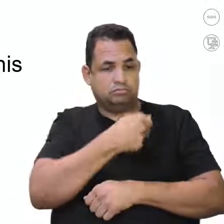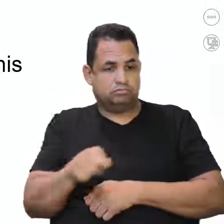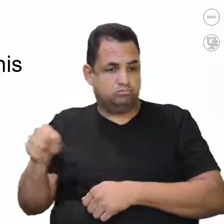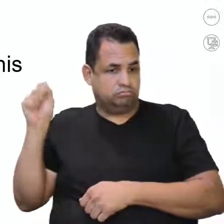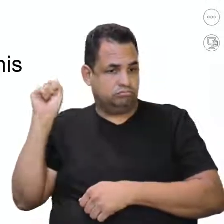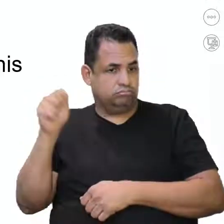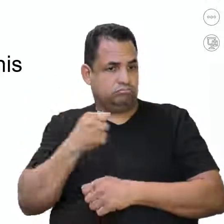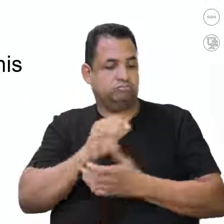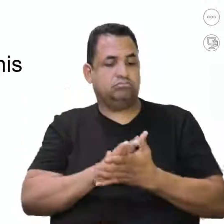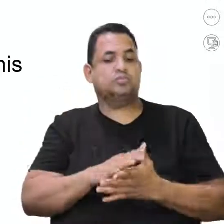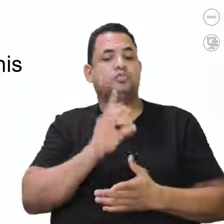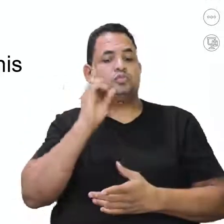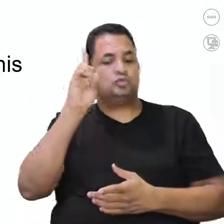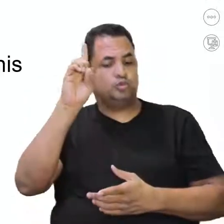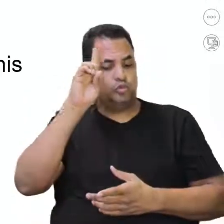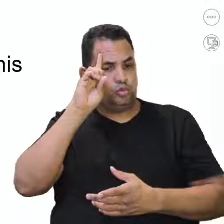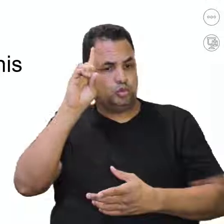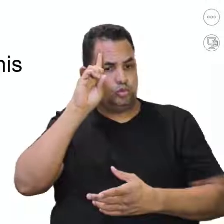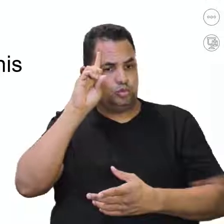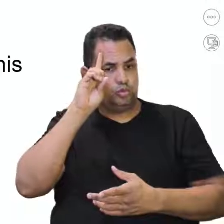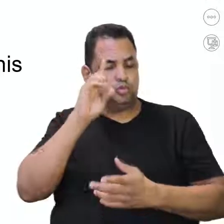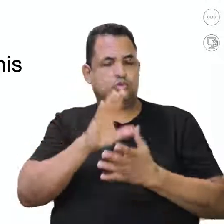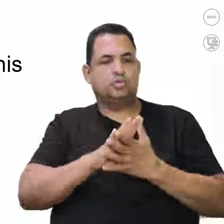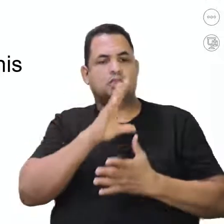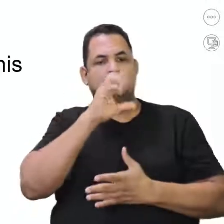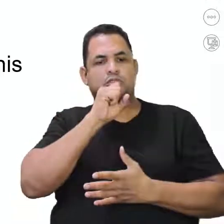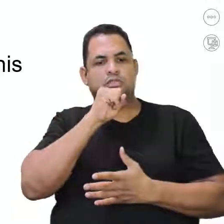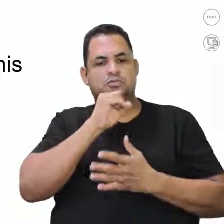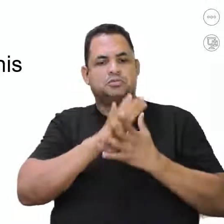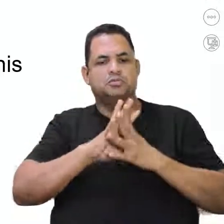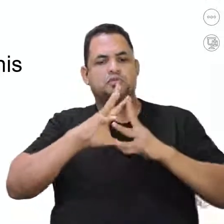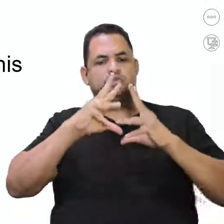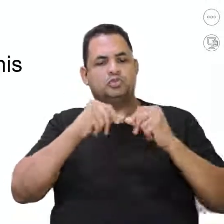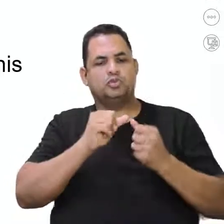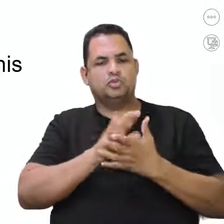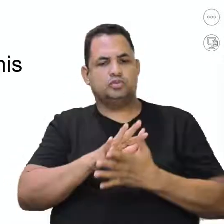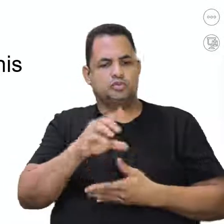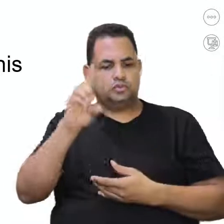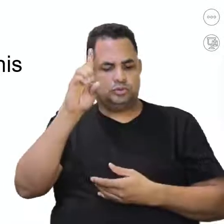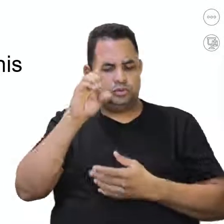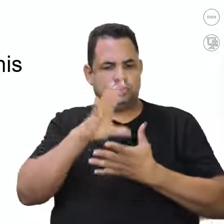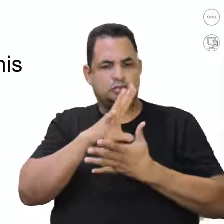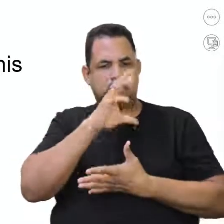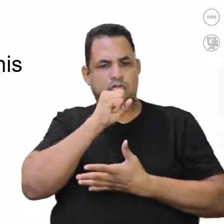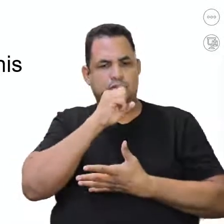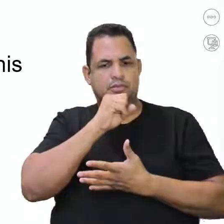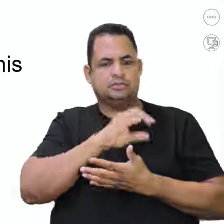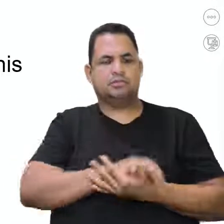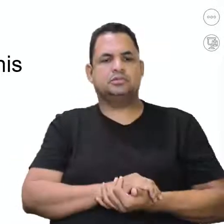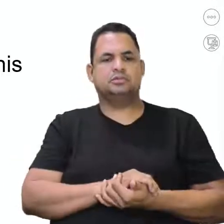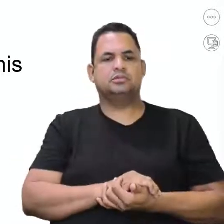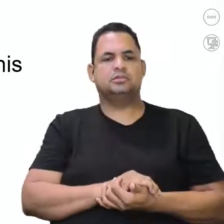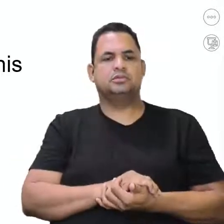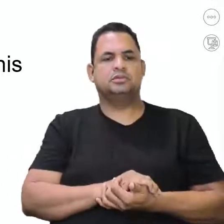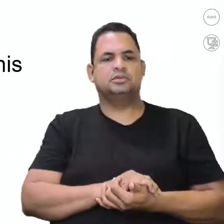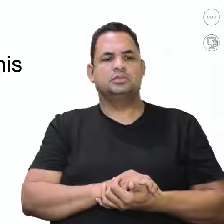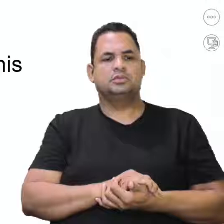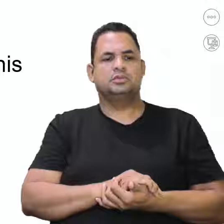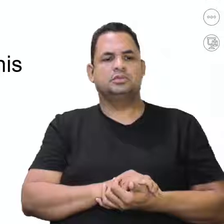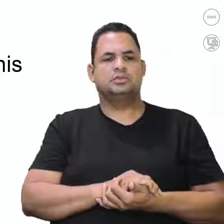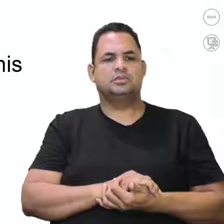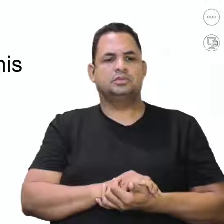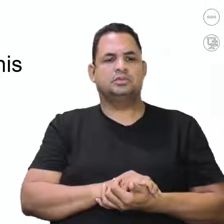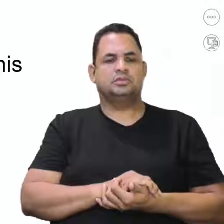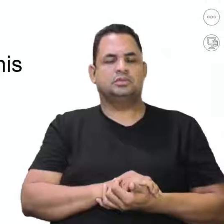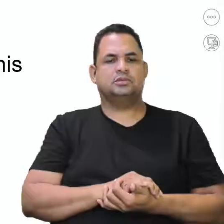sábado, ou todos os sábados, se fosse, né, algo no plural, certo? Então, essa frase está